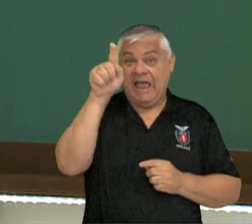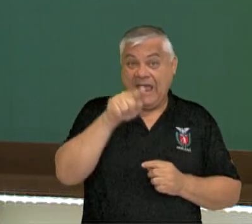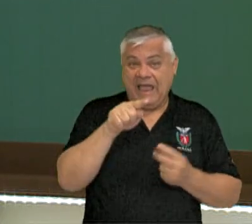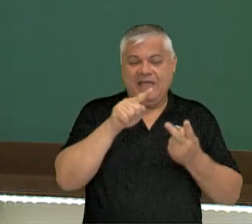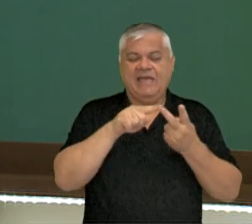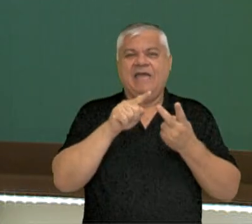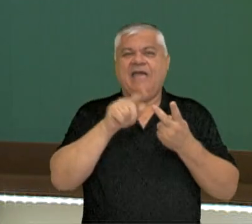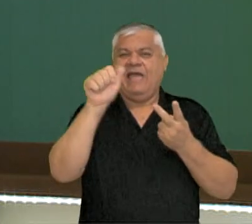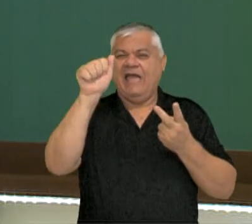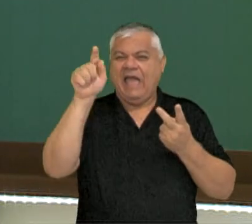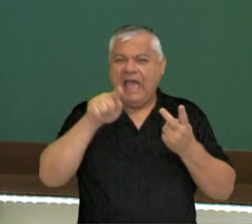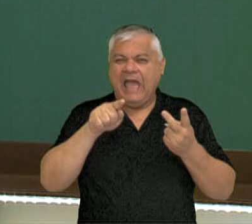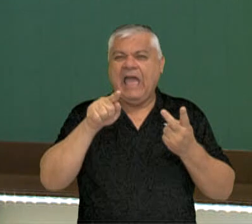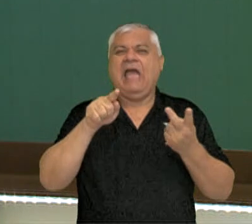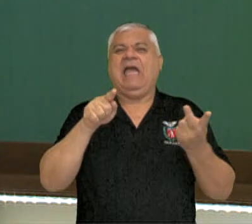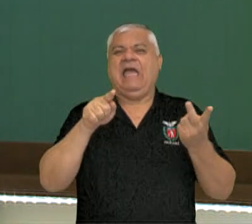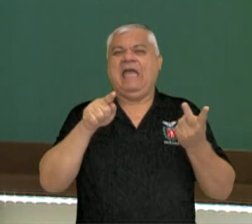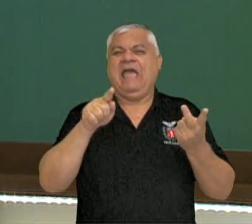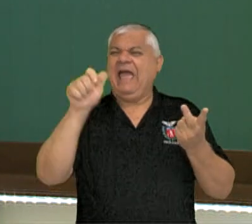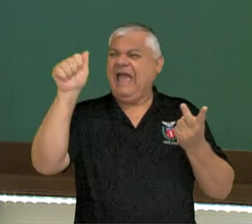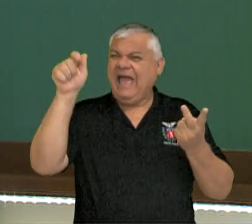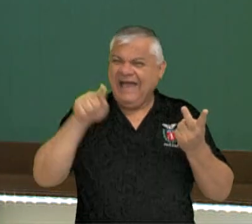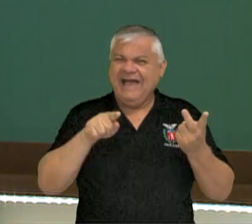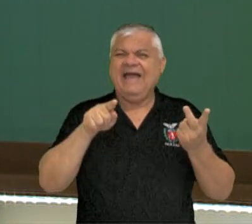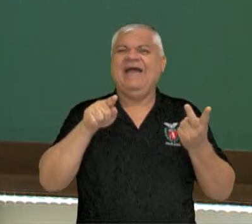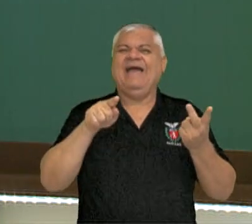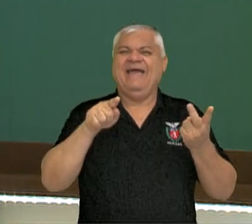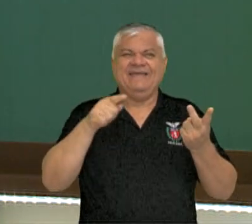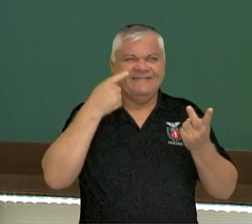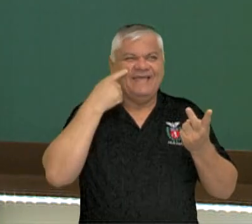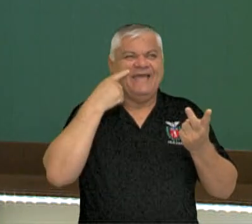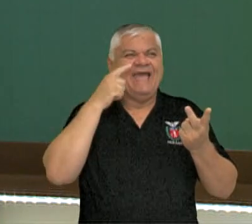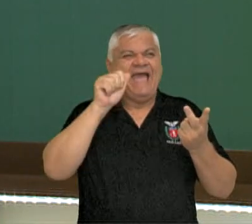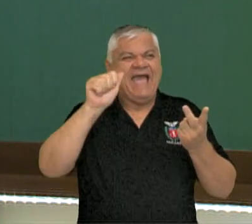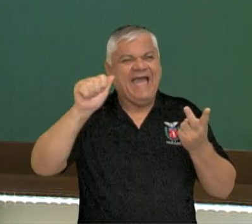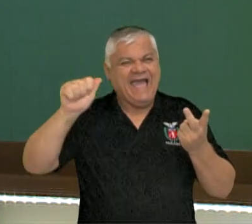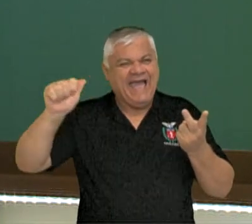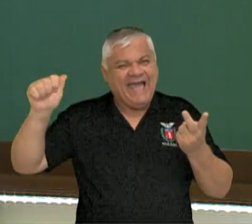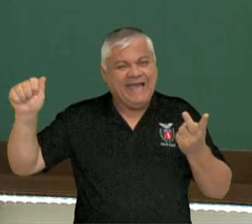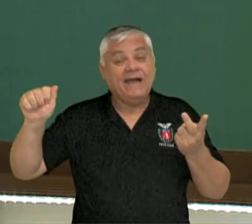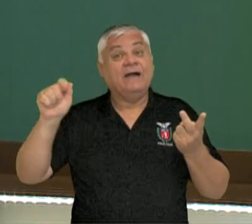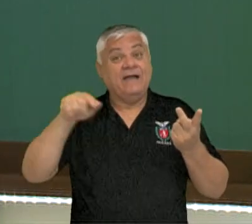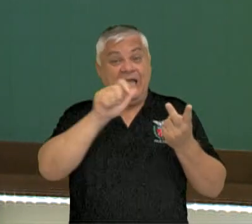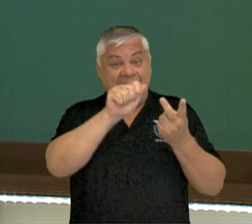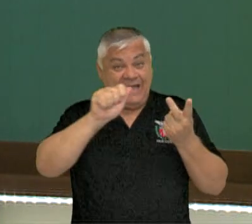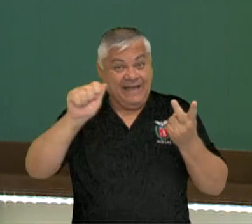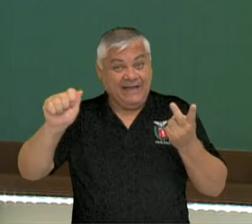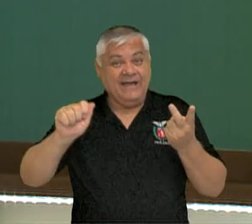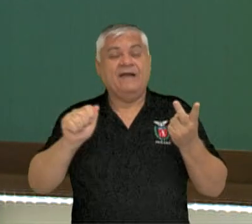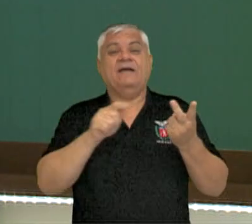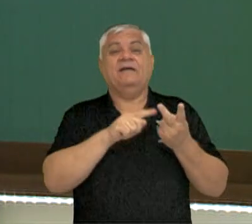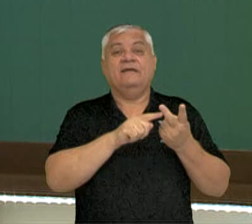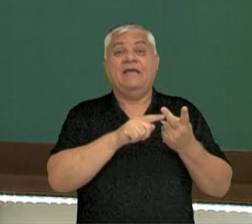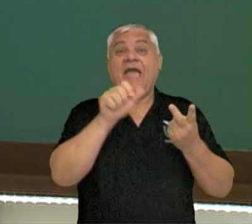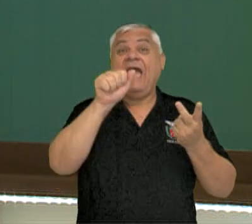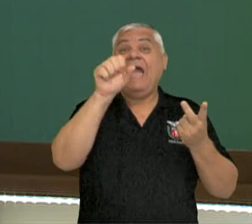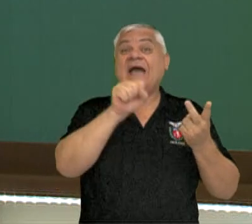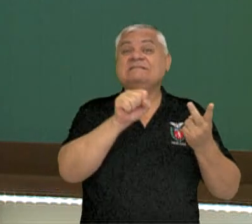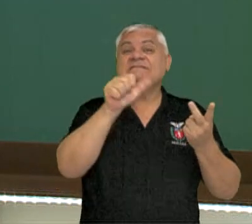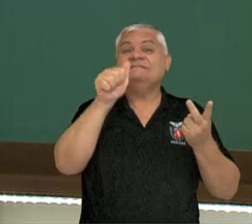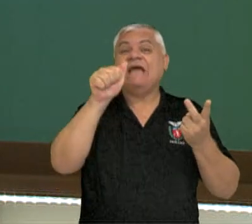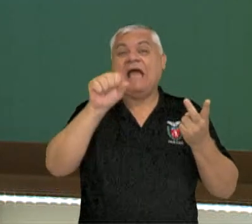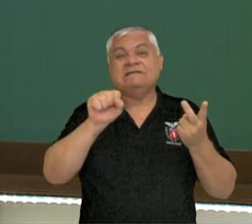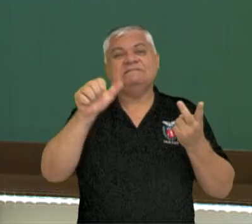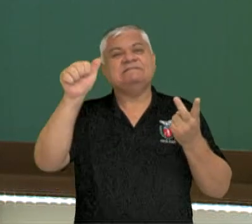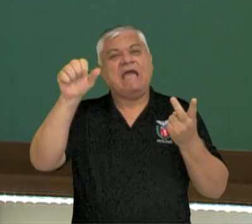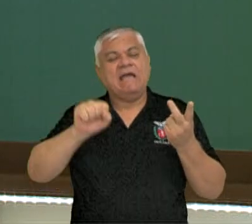sabiá, sofá, atrás, babás. Então eu tenho a terminação de a, de as, por exemplo, né?